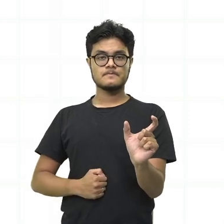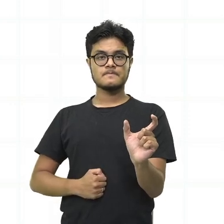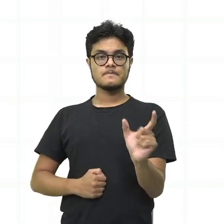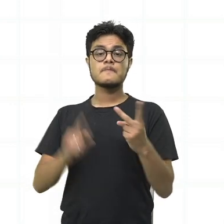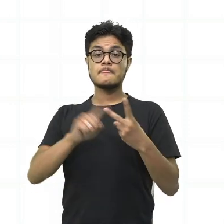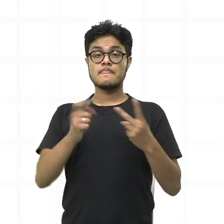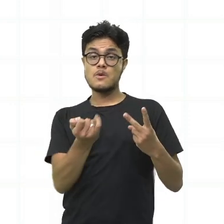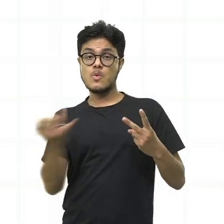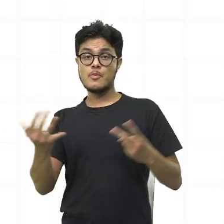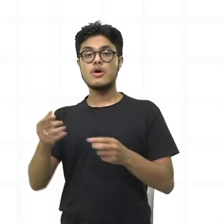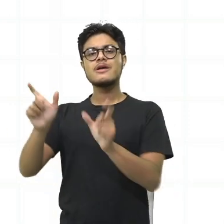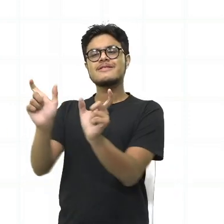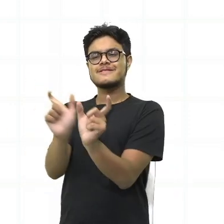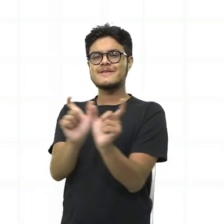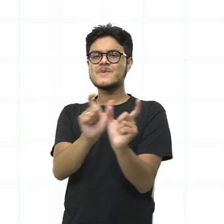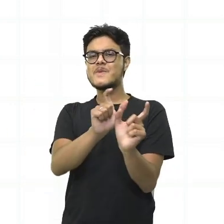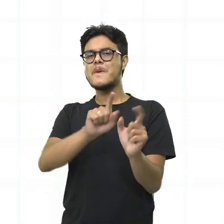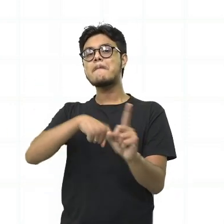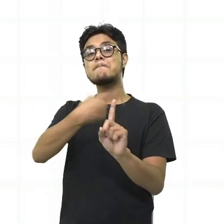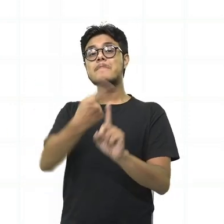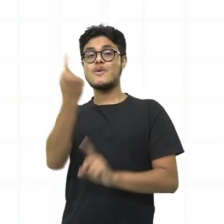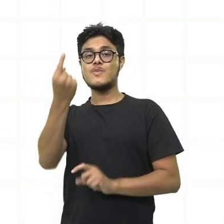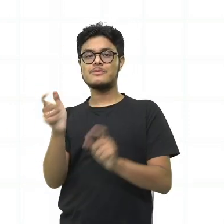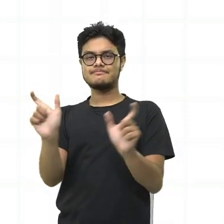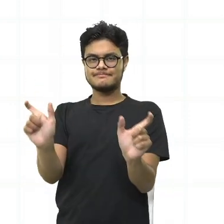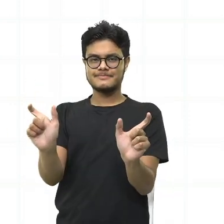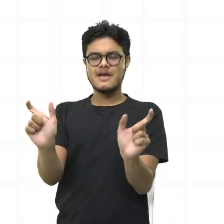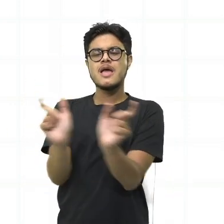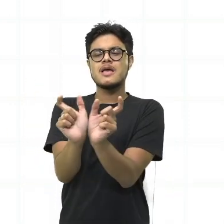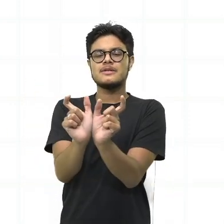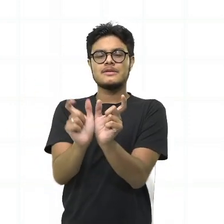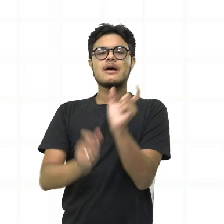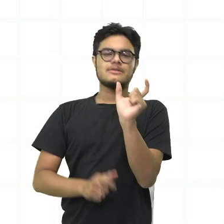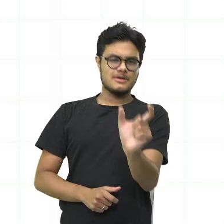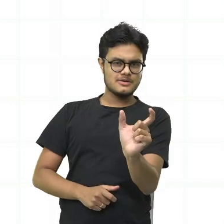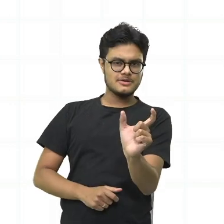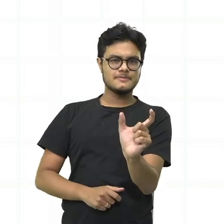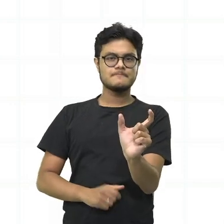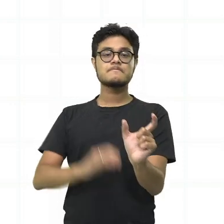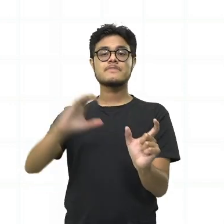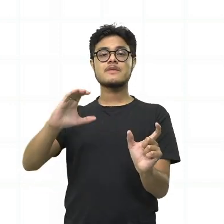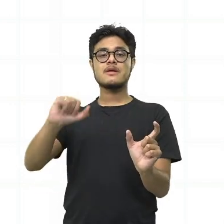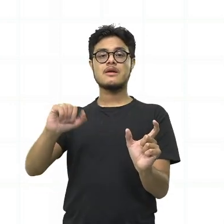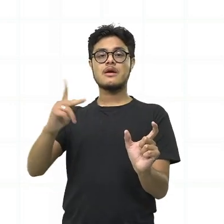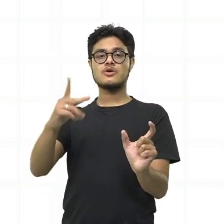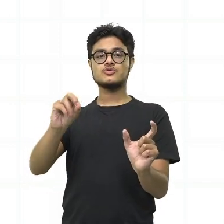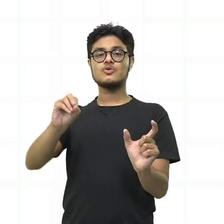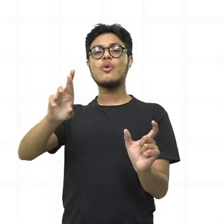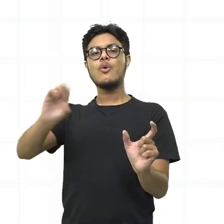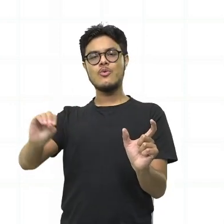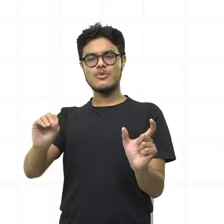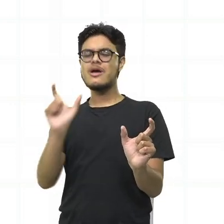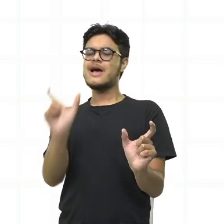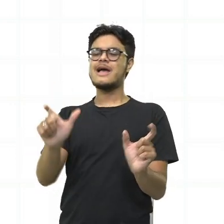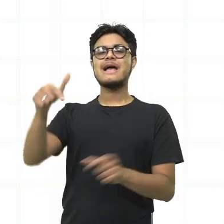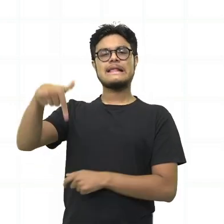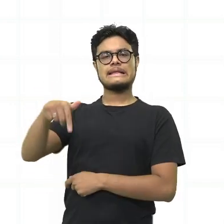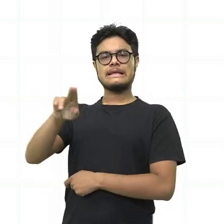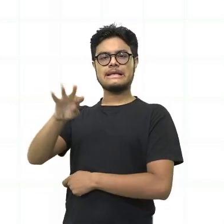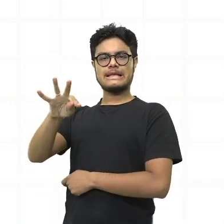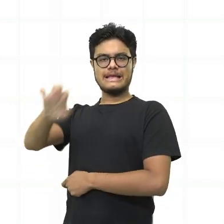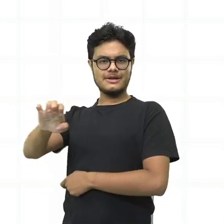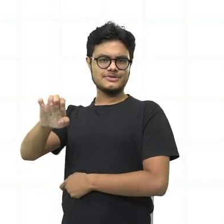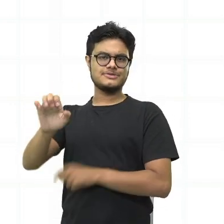que no composto eu já tenho mais de um elemento. Então, cachorro quente, olha só o elemento que foi acrescentado, né?